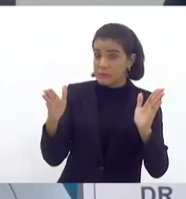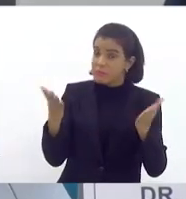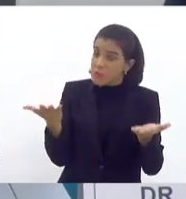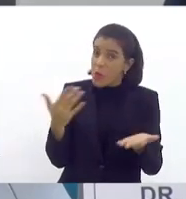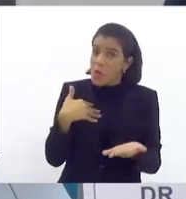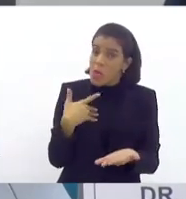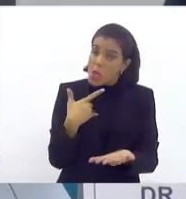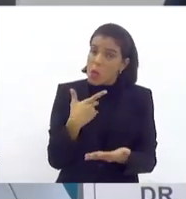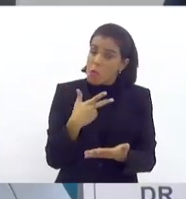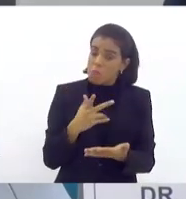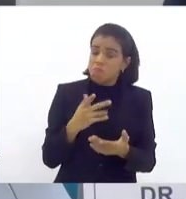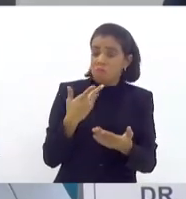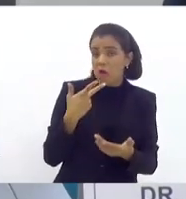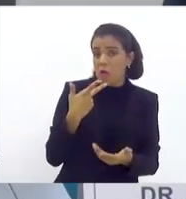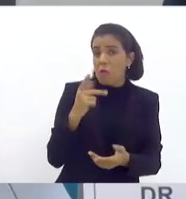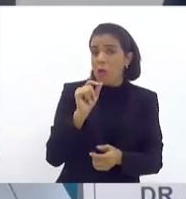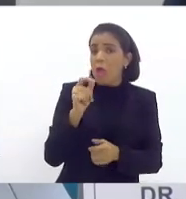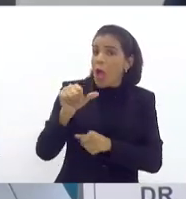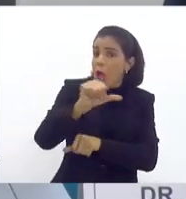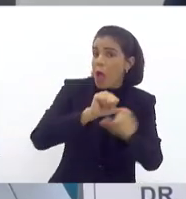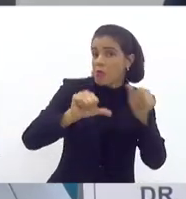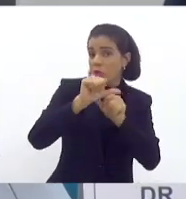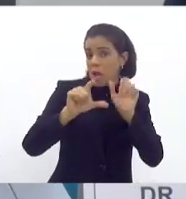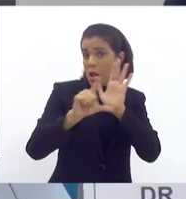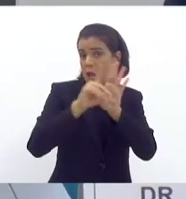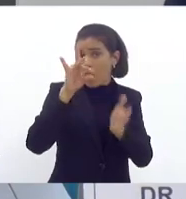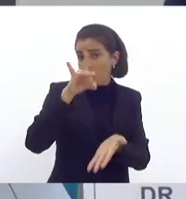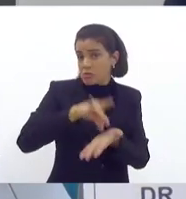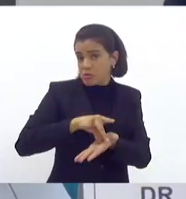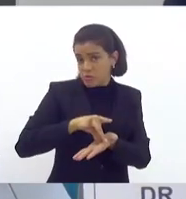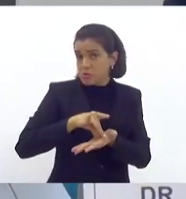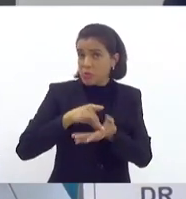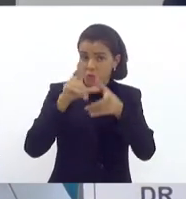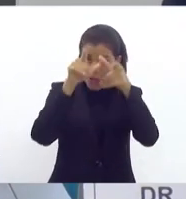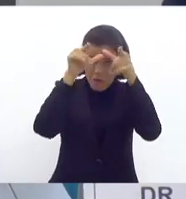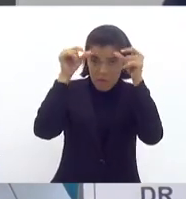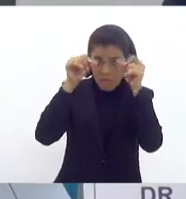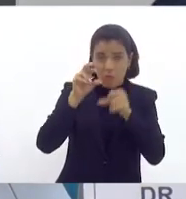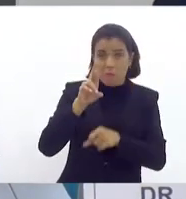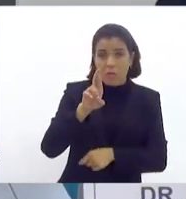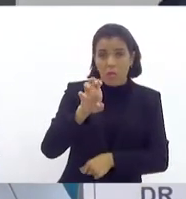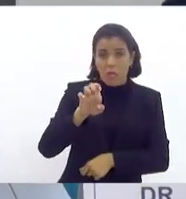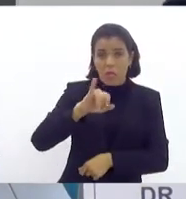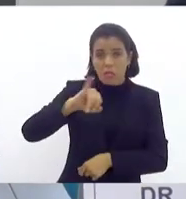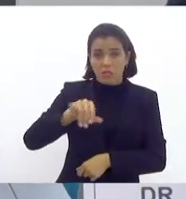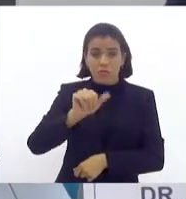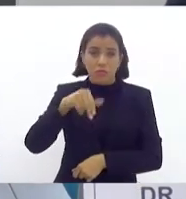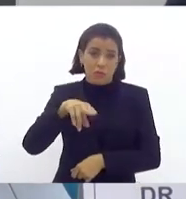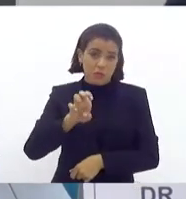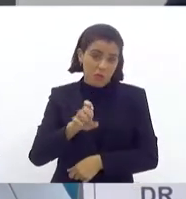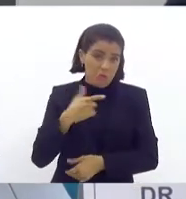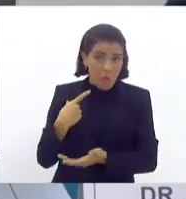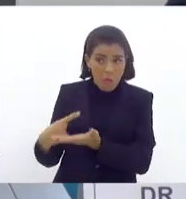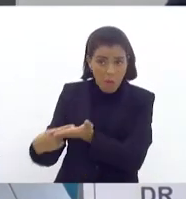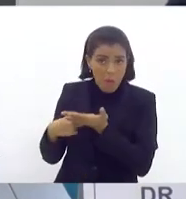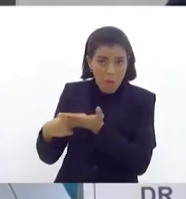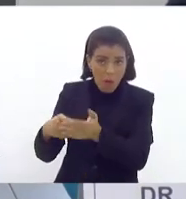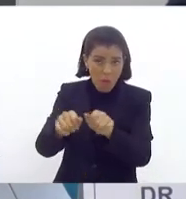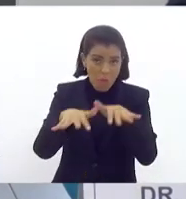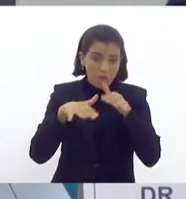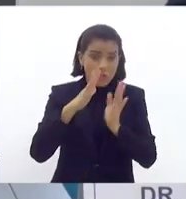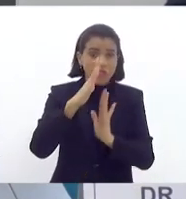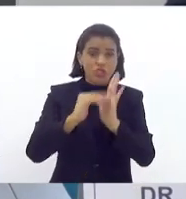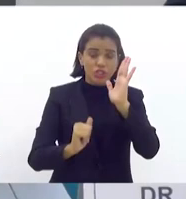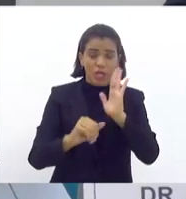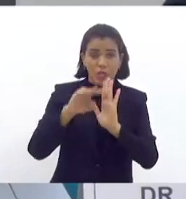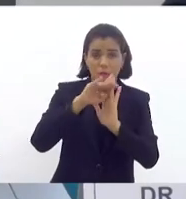eu sustentei que seria o caso de uma alteração na lei original da deputada enfermeira Rejane. Fizemos um acordo de plenário, o projeto foi retirado de